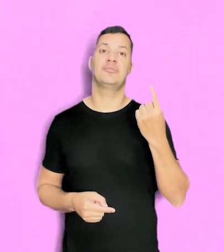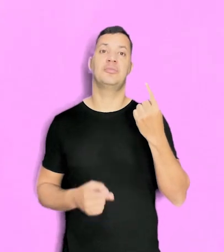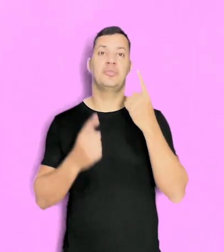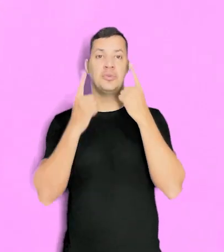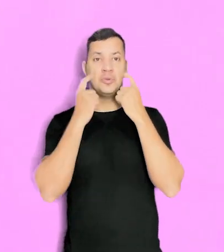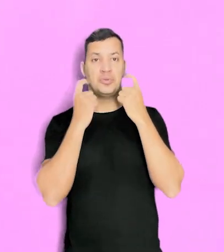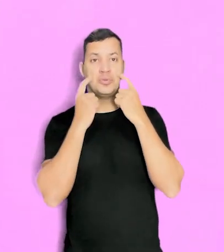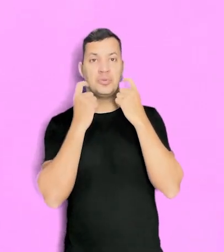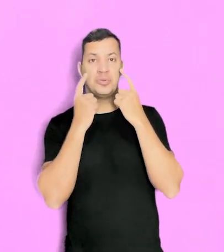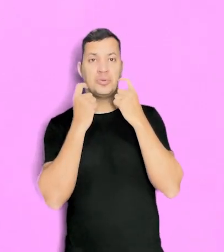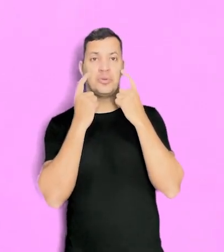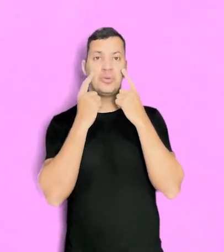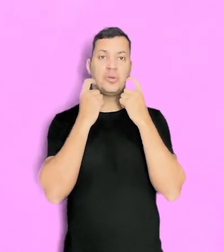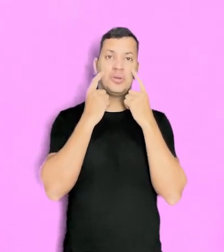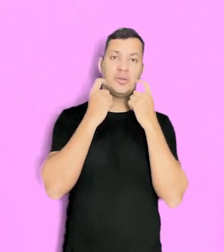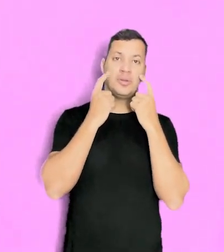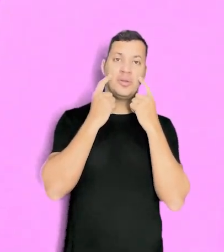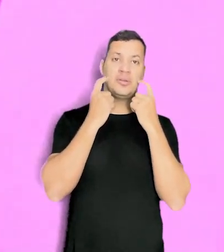chorando mesquinha,